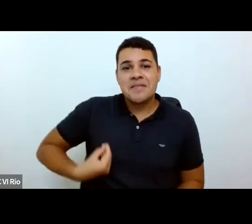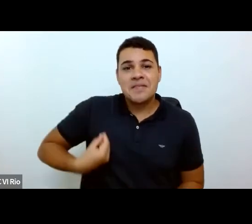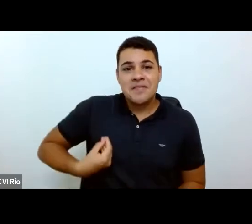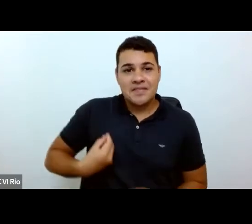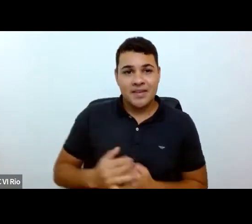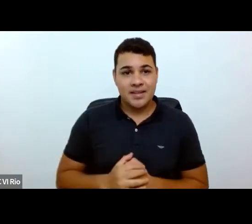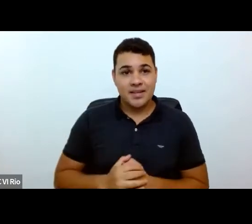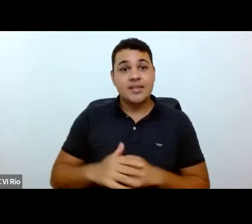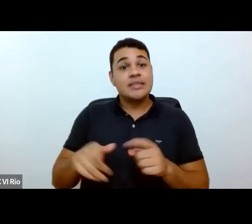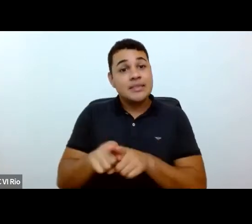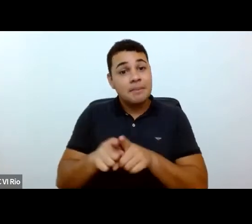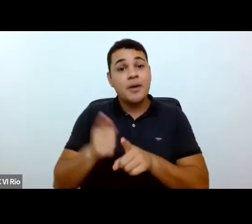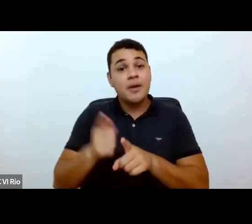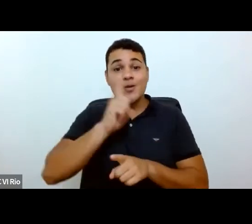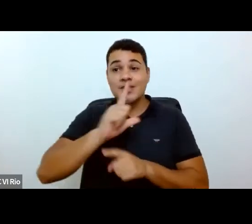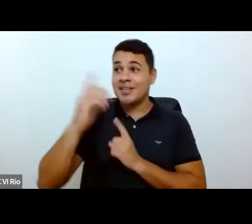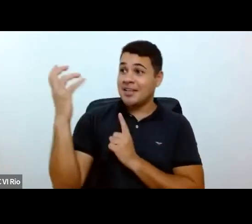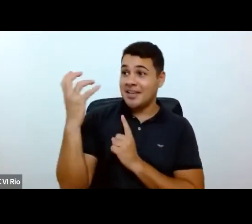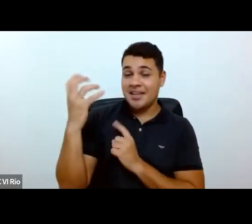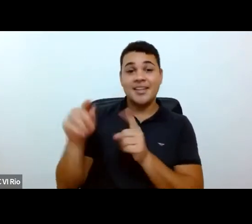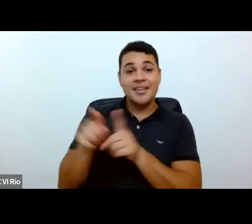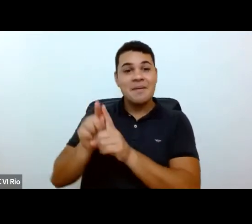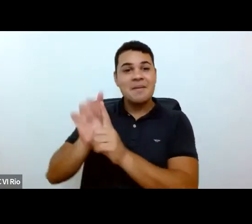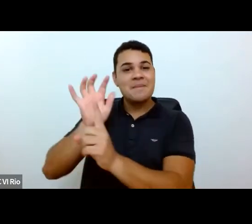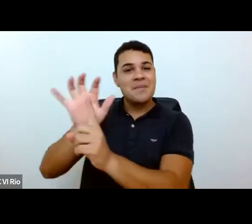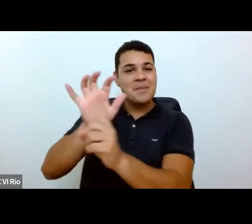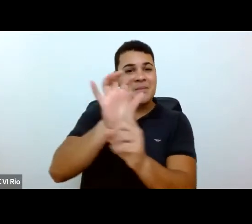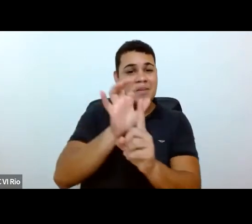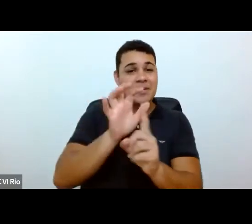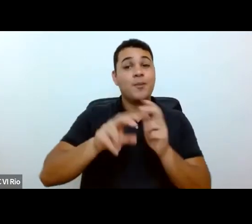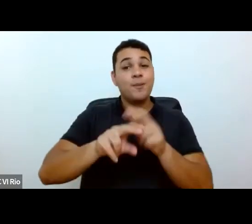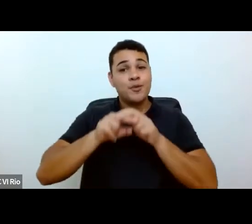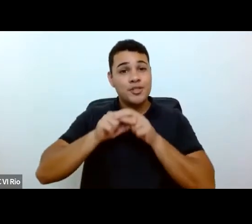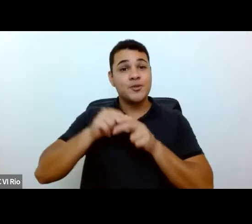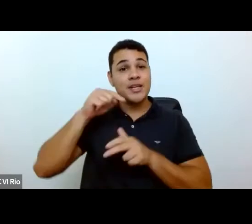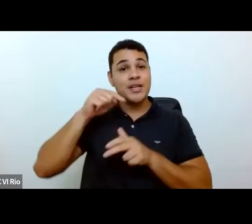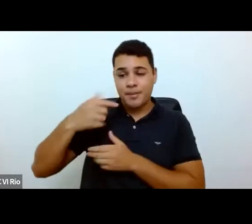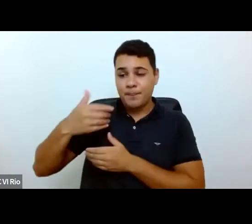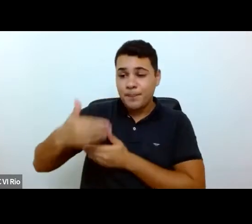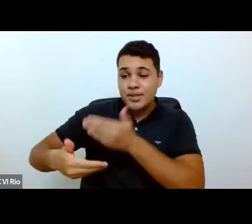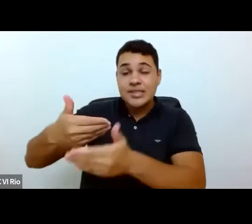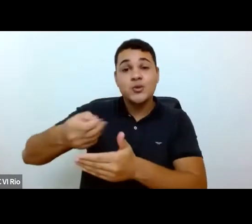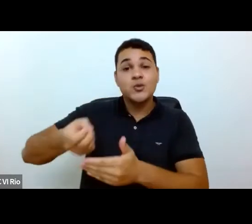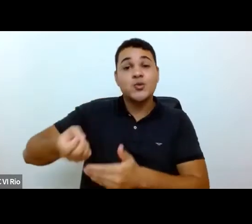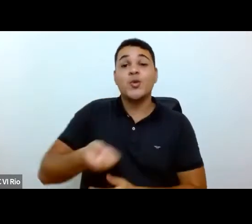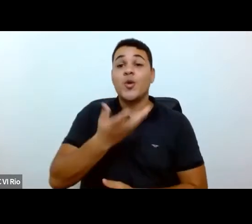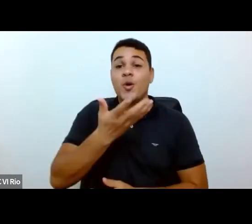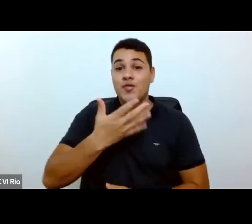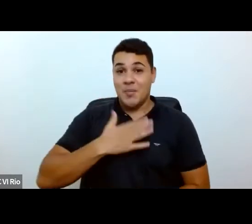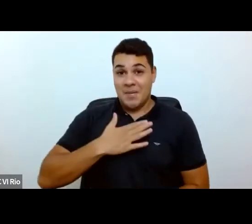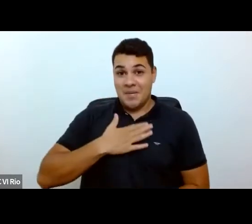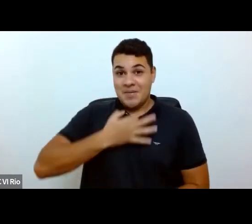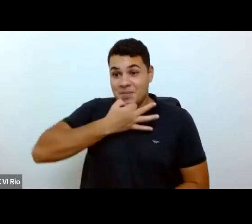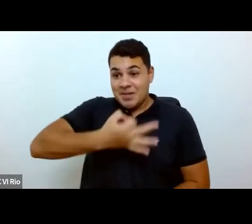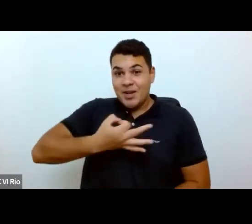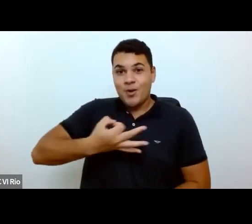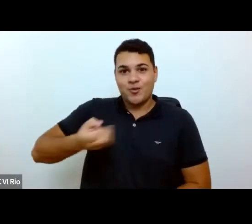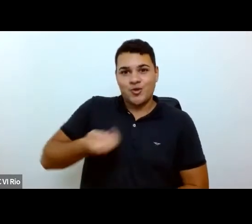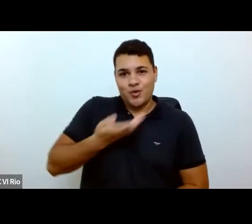afetar e ser afetado. Então, foi um processo muito, tudo muito novo, muito inédito, muito